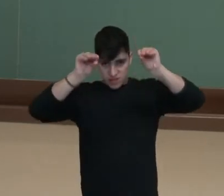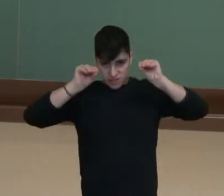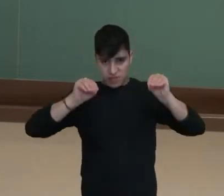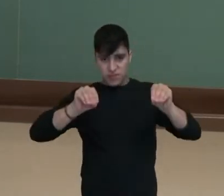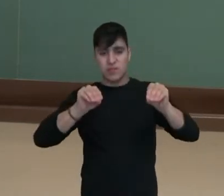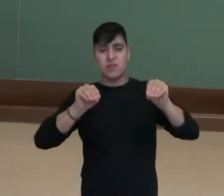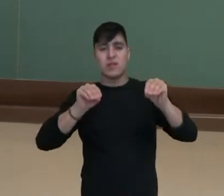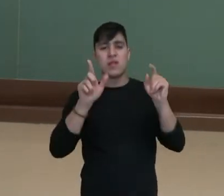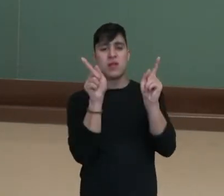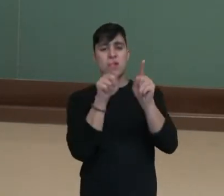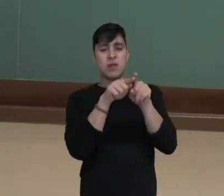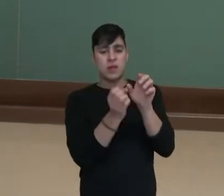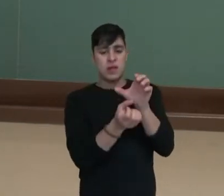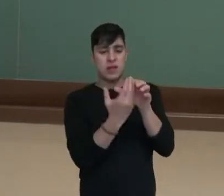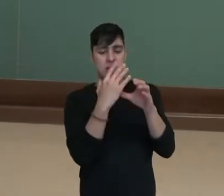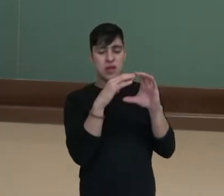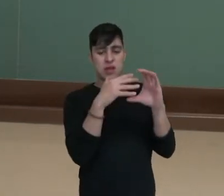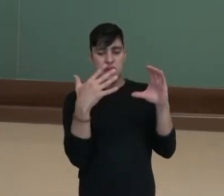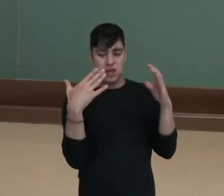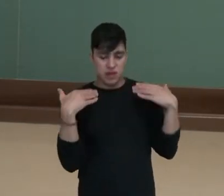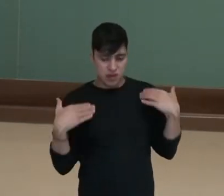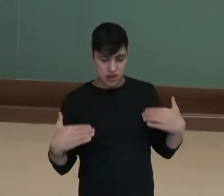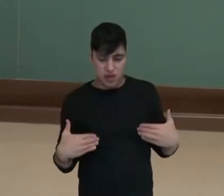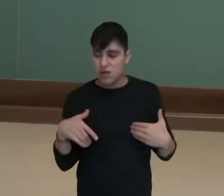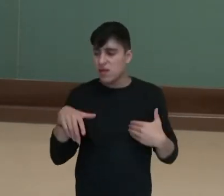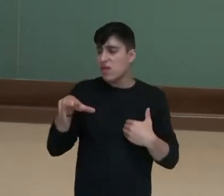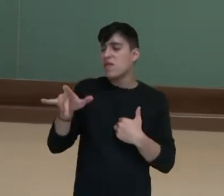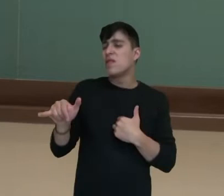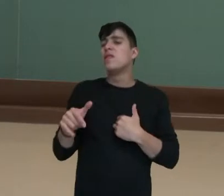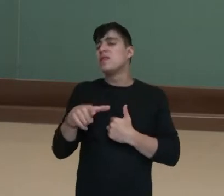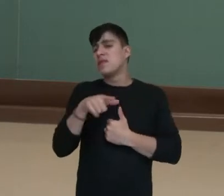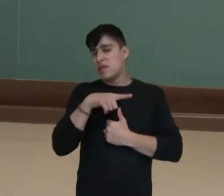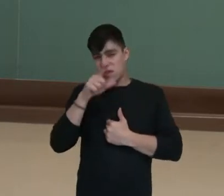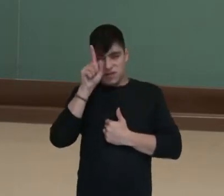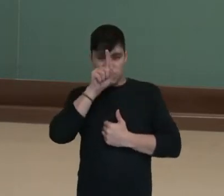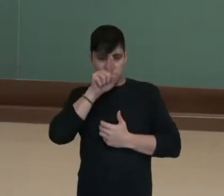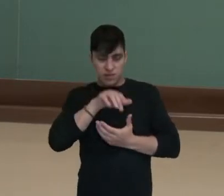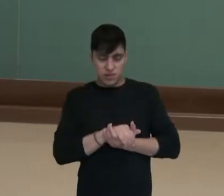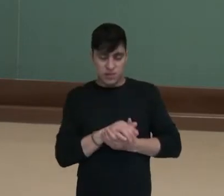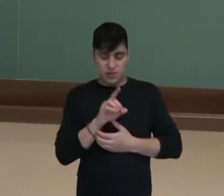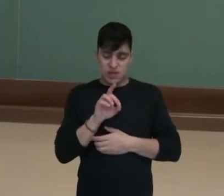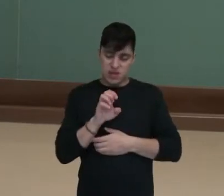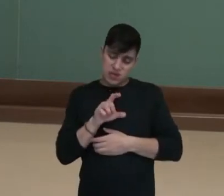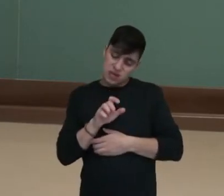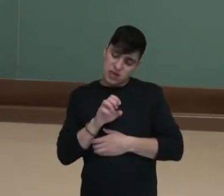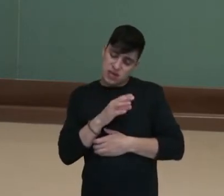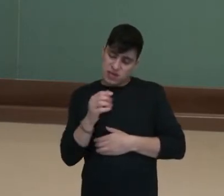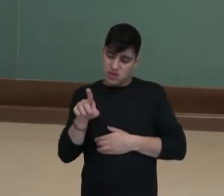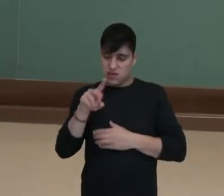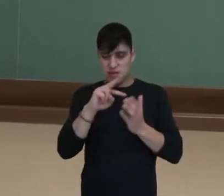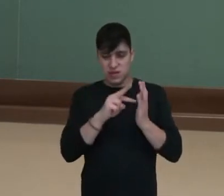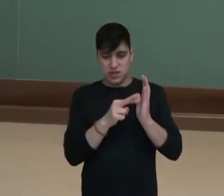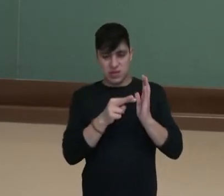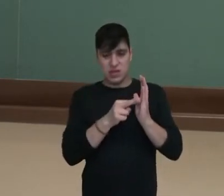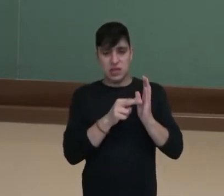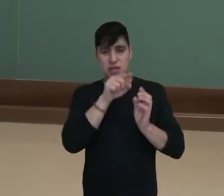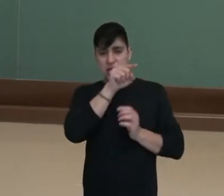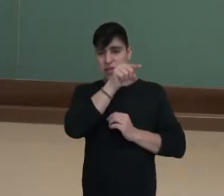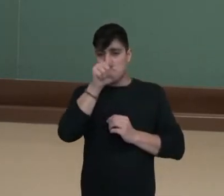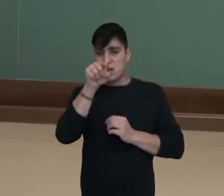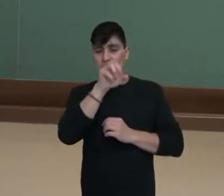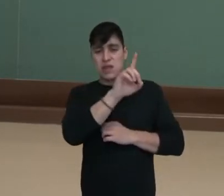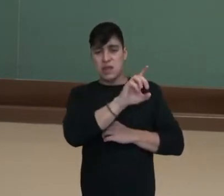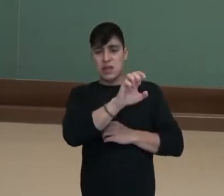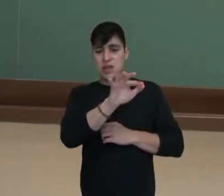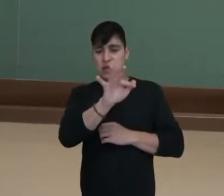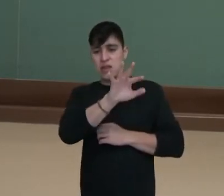fazer aquela característica física, ocorre um comprometimento. Então, deleção, olha, deletou o segmento D, E e F.